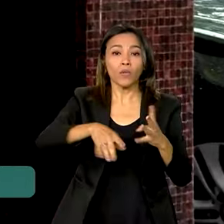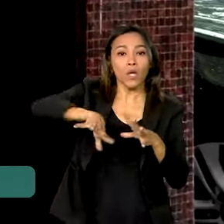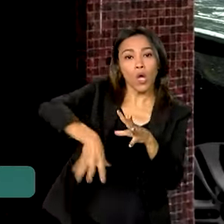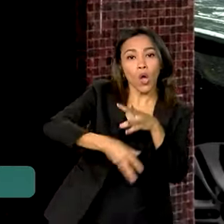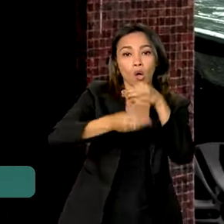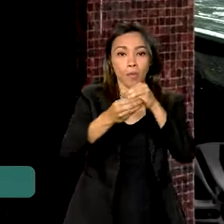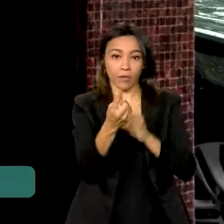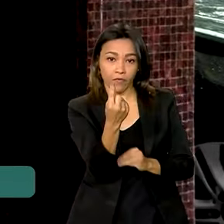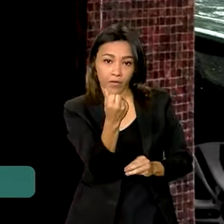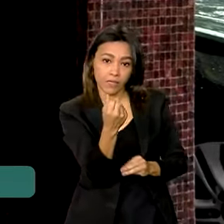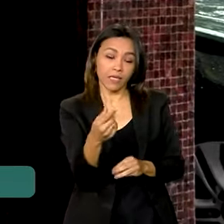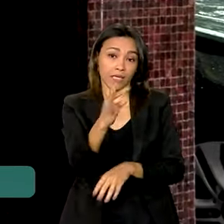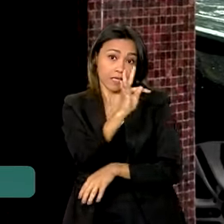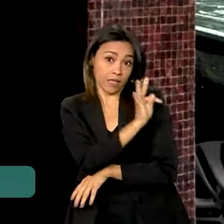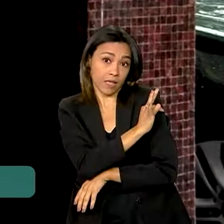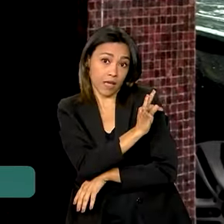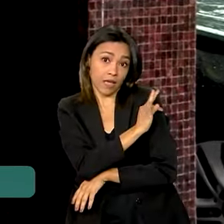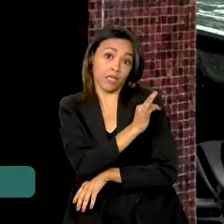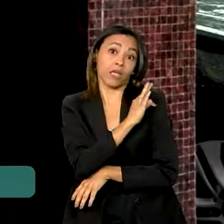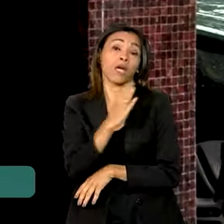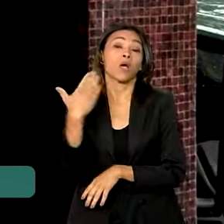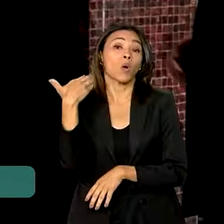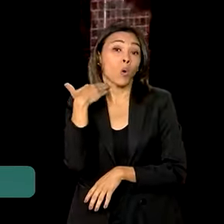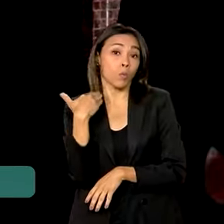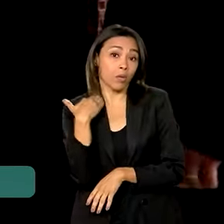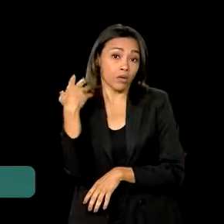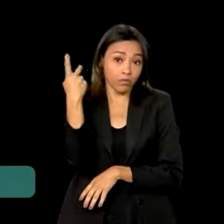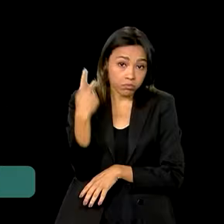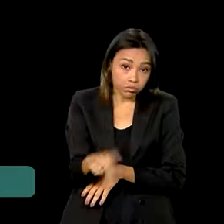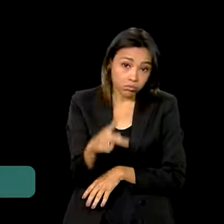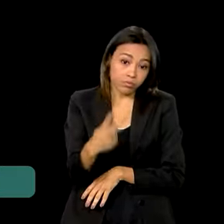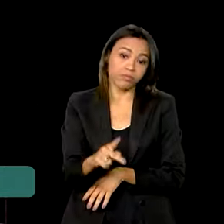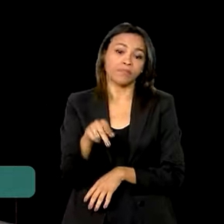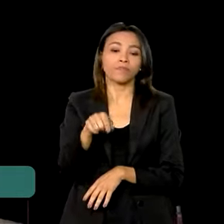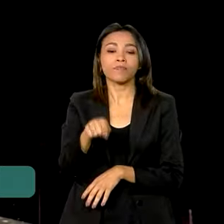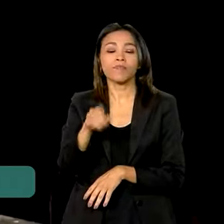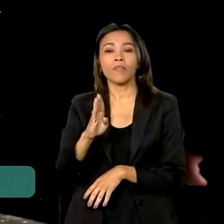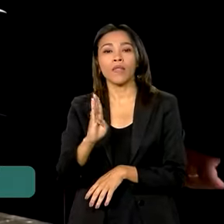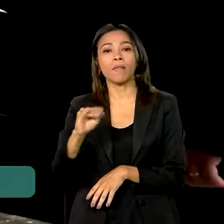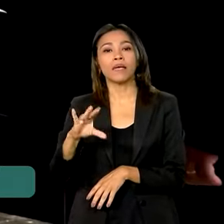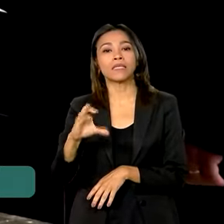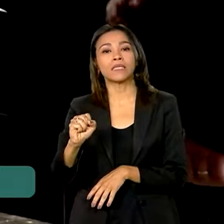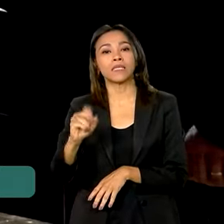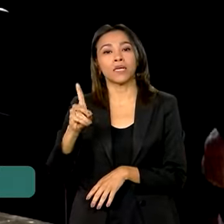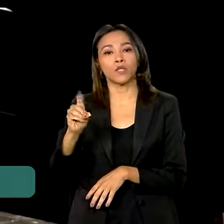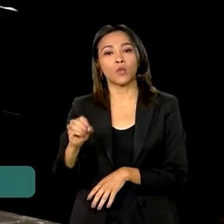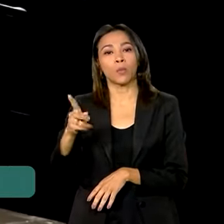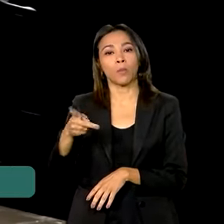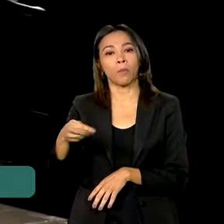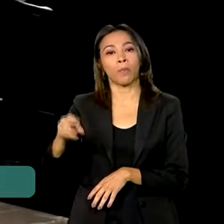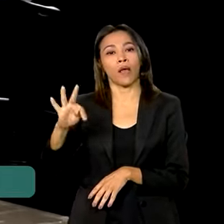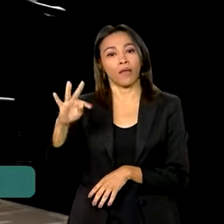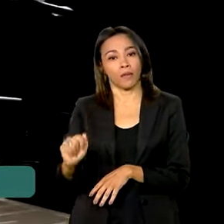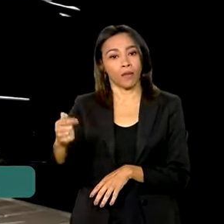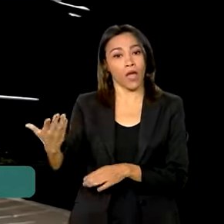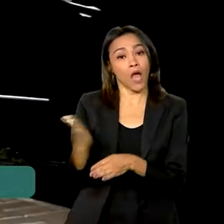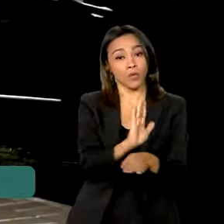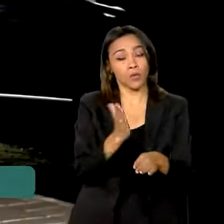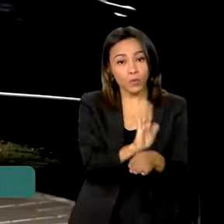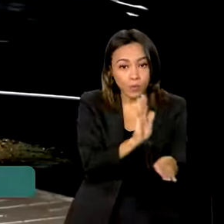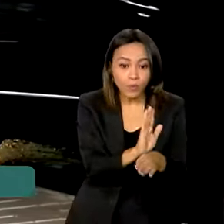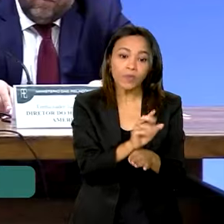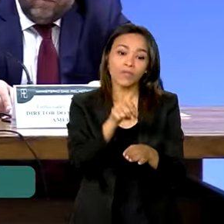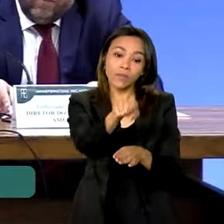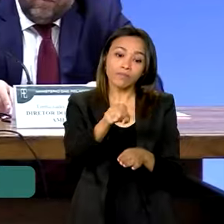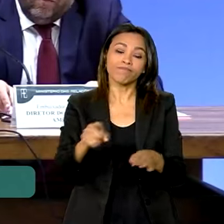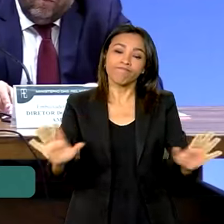financeira e técnica com o Banco de Desenvolvimento da Bacia do Prata. Acordos que promovem desenvolvimento regional e benefícios para a